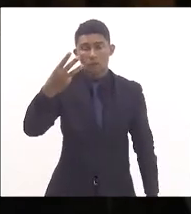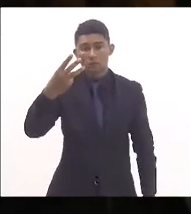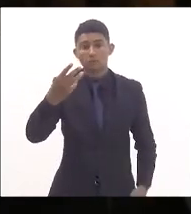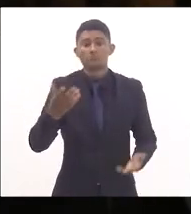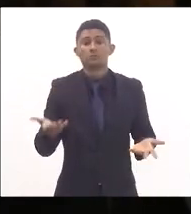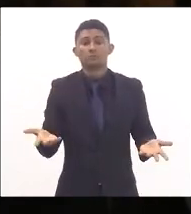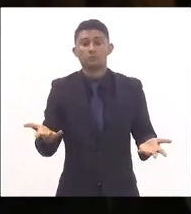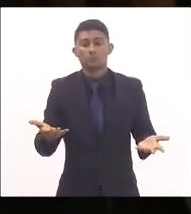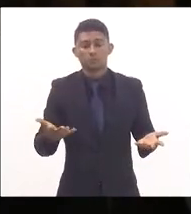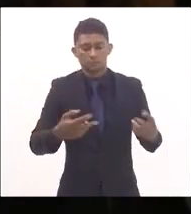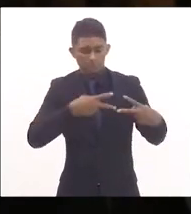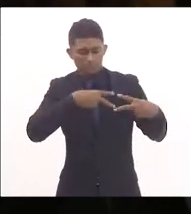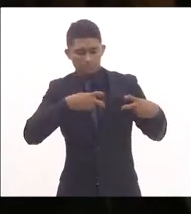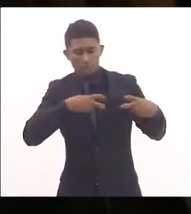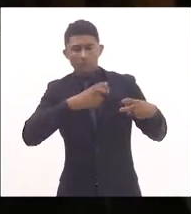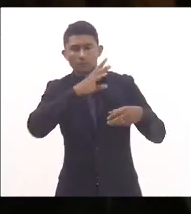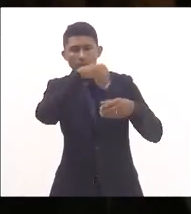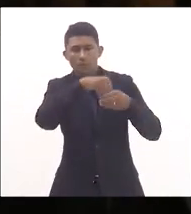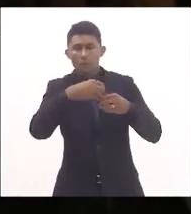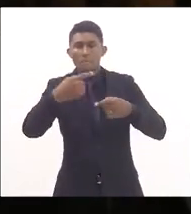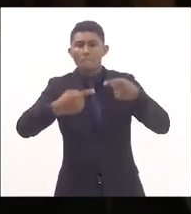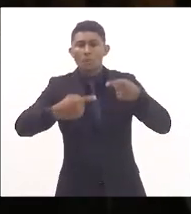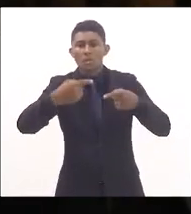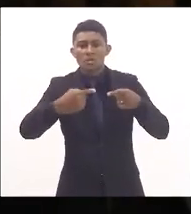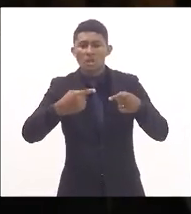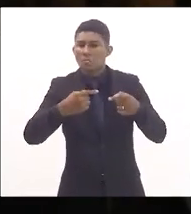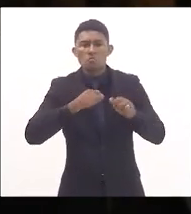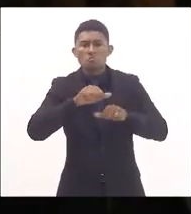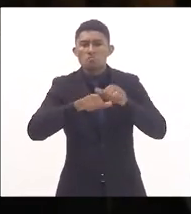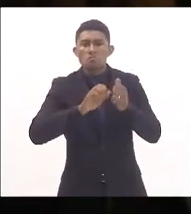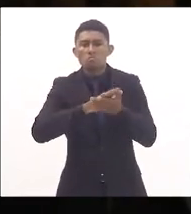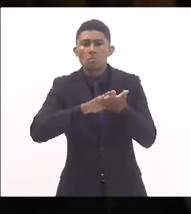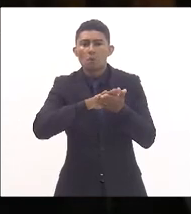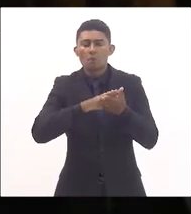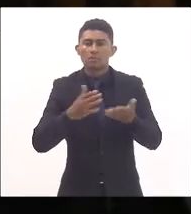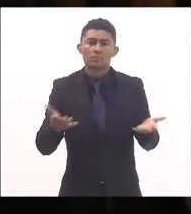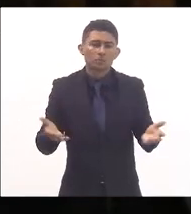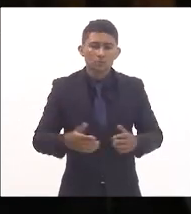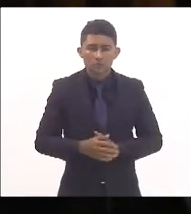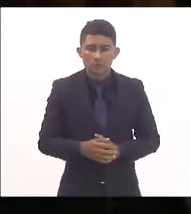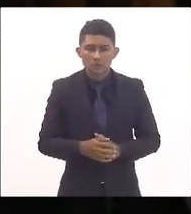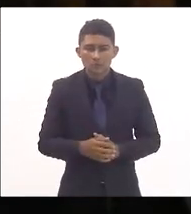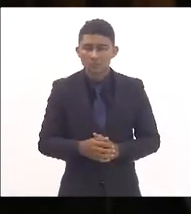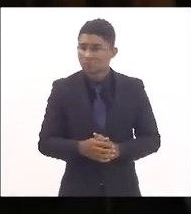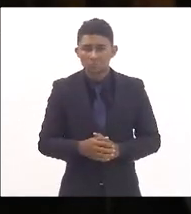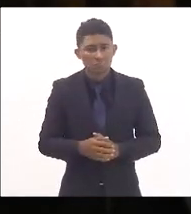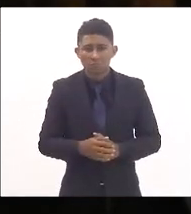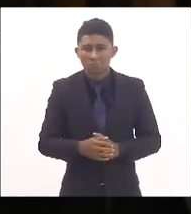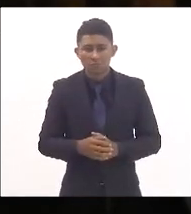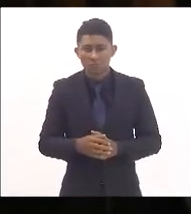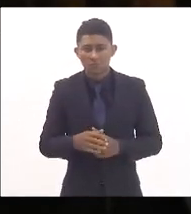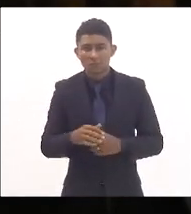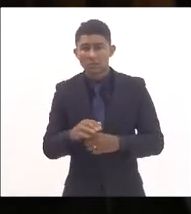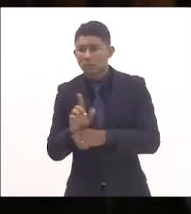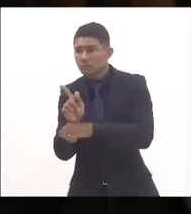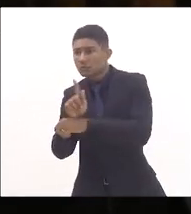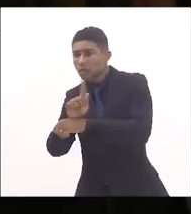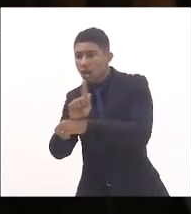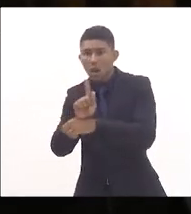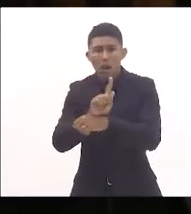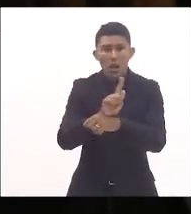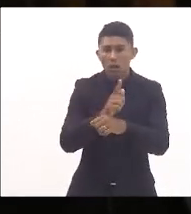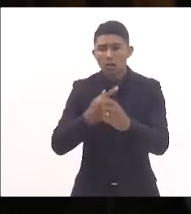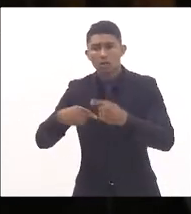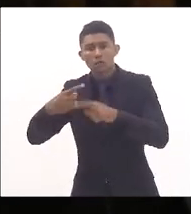da Petrobras não se alterou. Então, como não está tendo sucesso na gestão que lhe é de